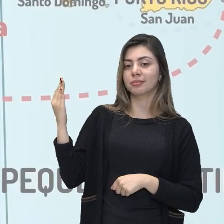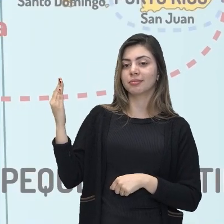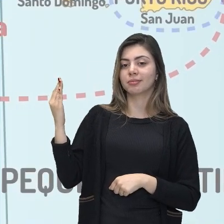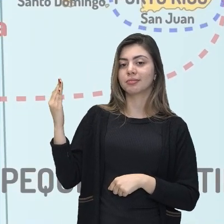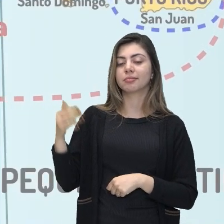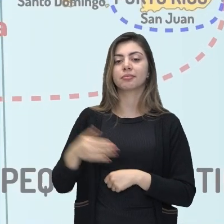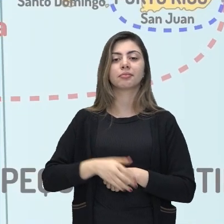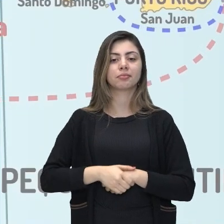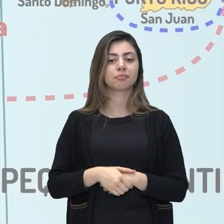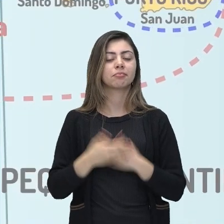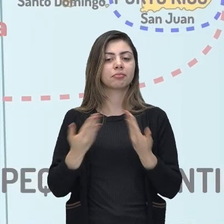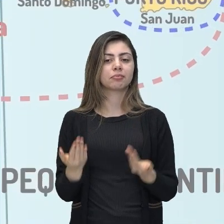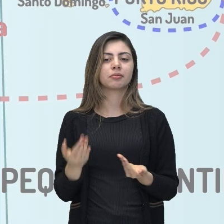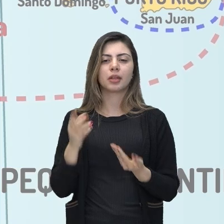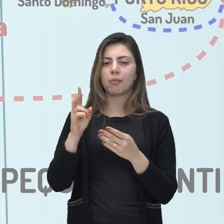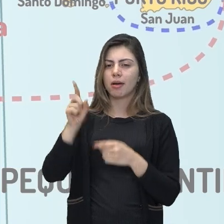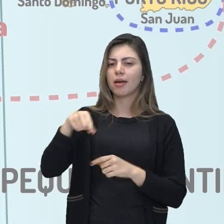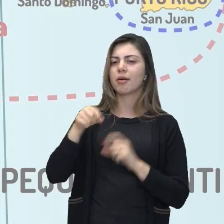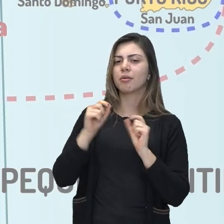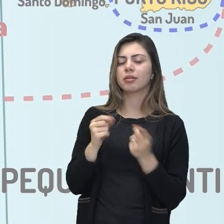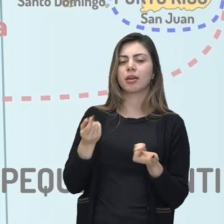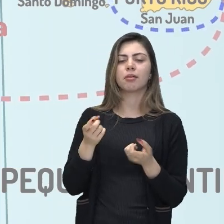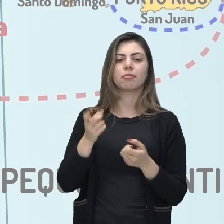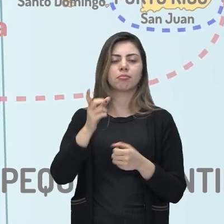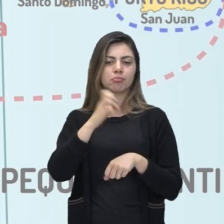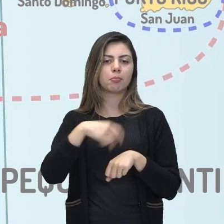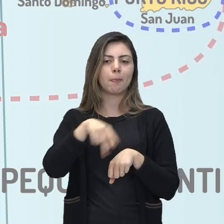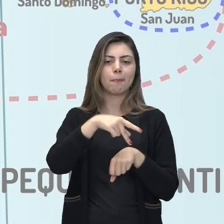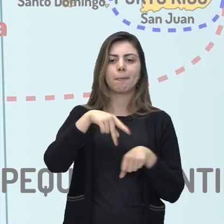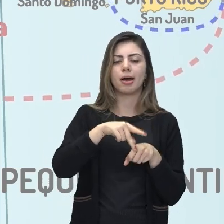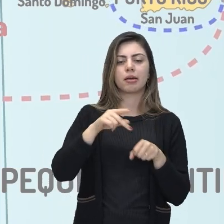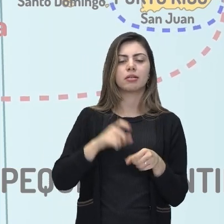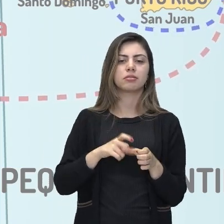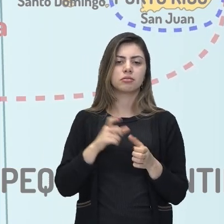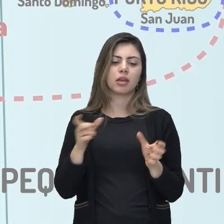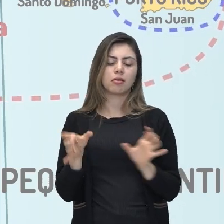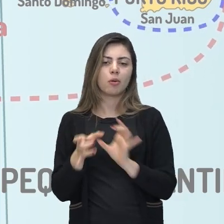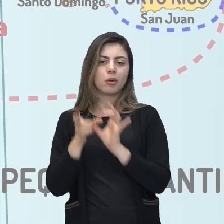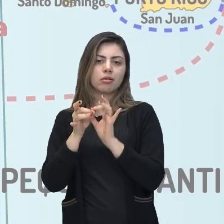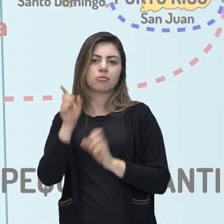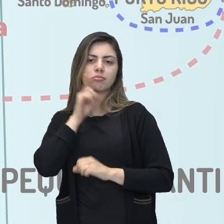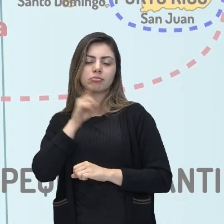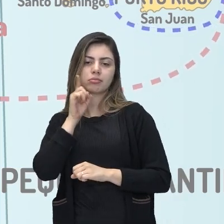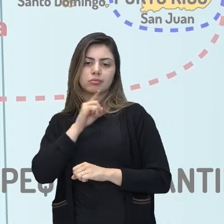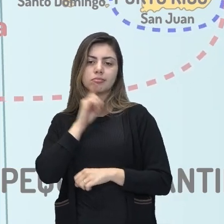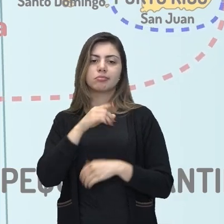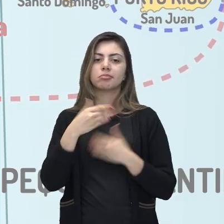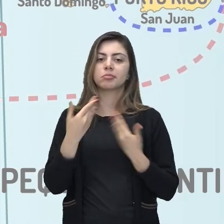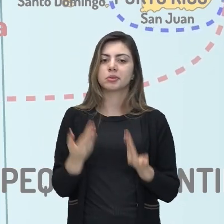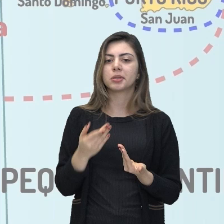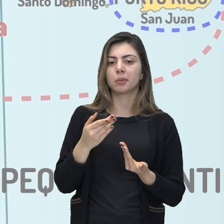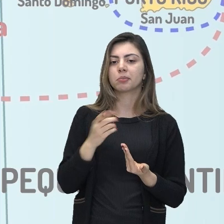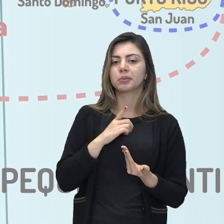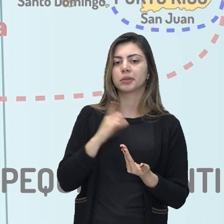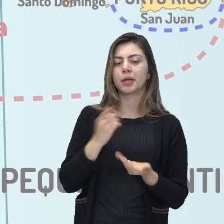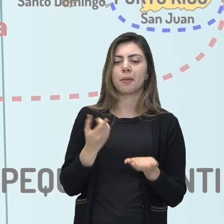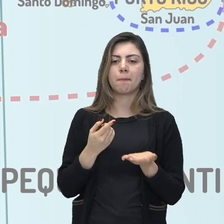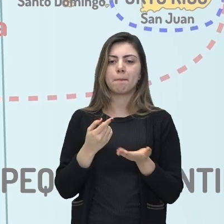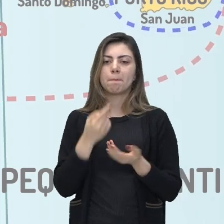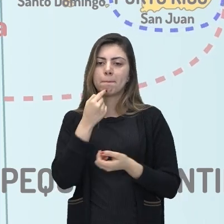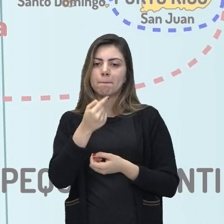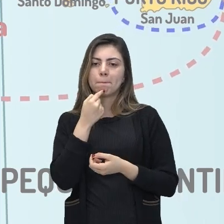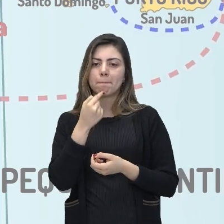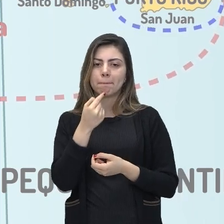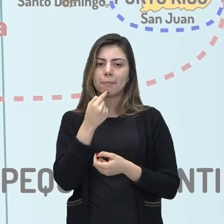Rico. Este último é um estado livre associado aos Estados Unidos. Isso quer dizer que Porto Rico está a meio caminho entre a